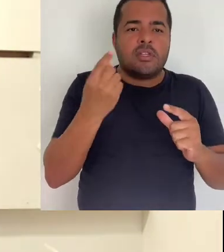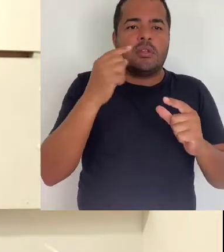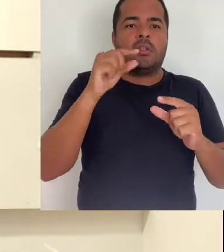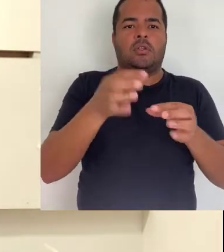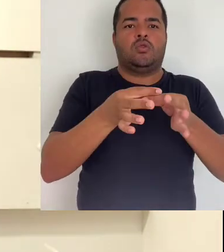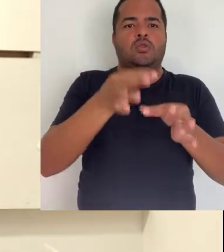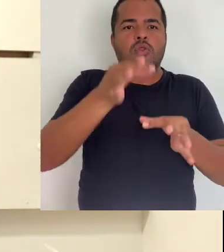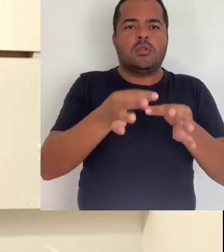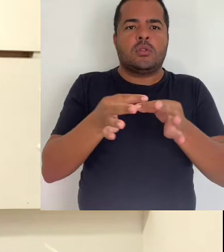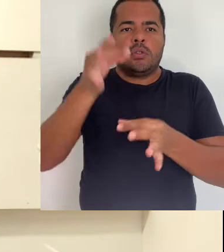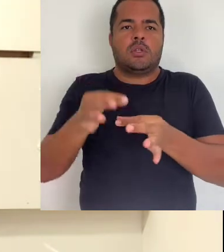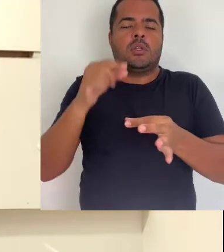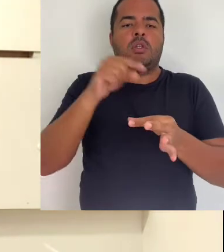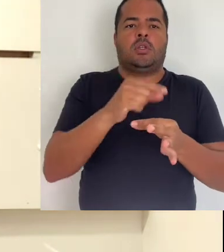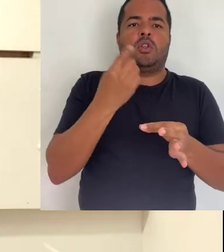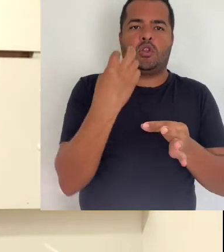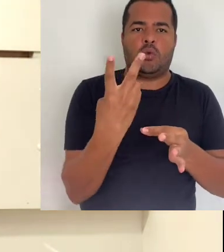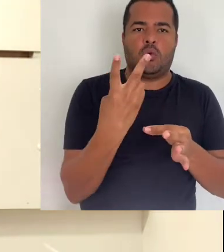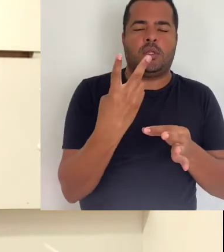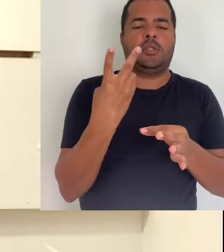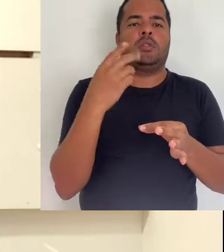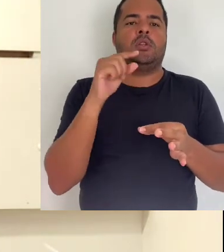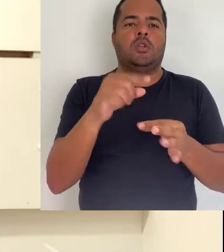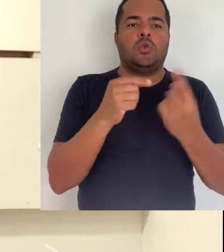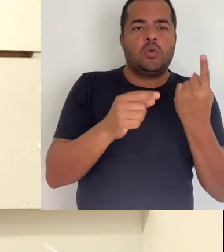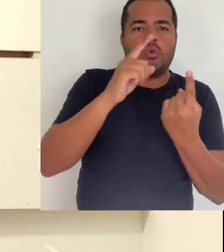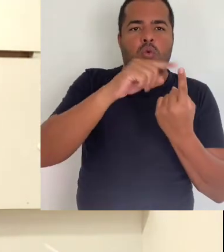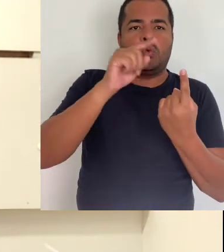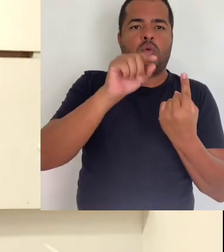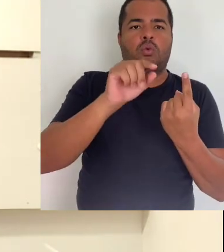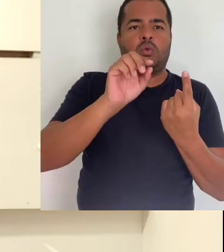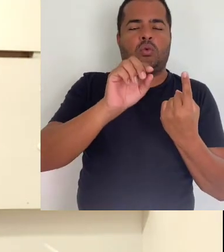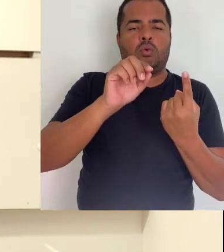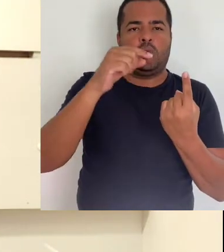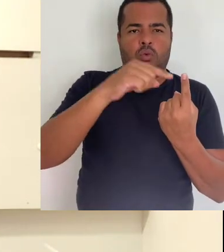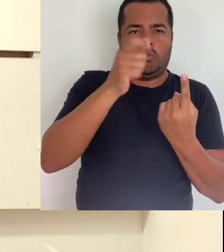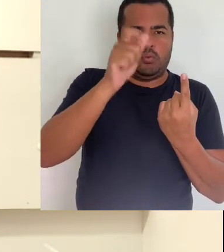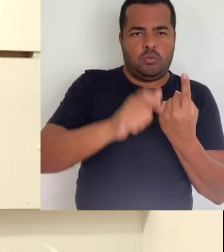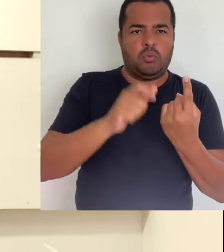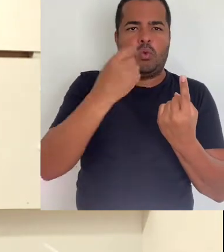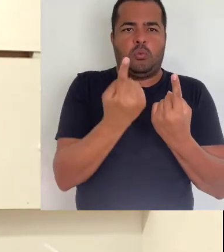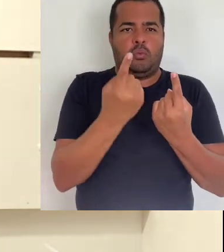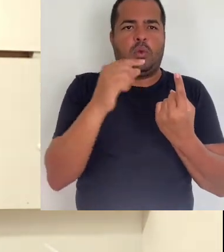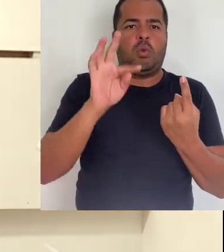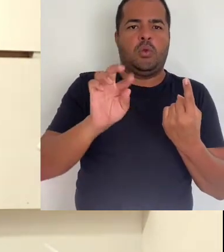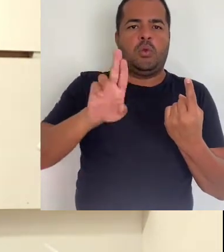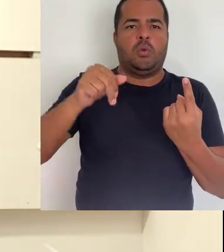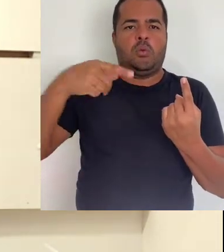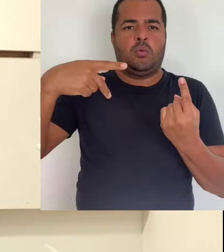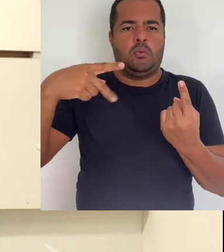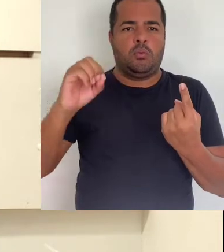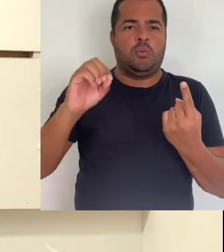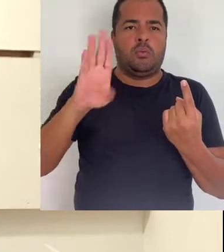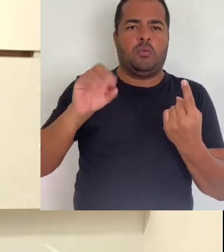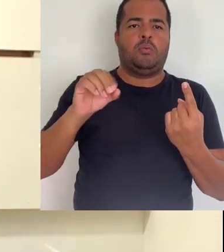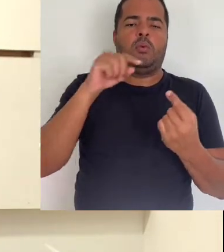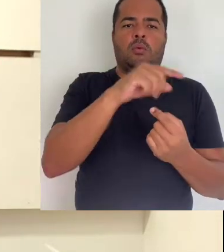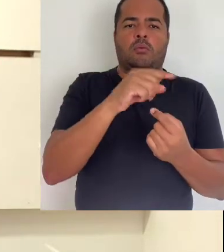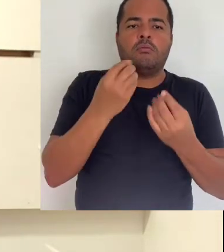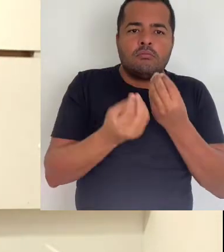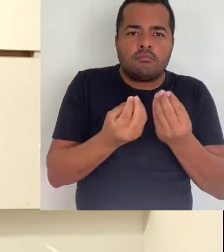adicionar em 2 tubos de ensaio a mesma quantidade de material. Você vai utilizar aqui o tubo 1. Eu vou estar